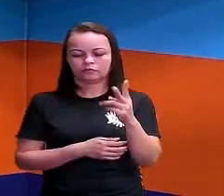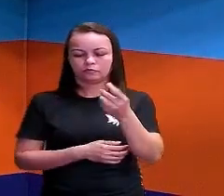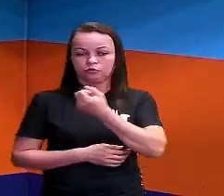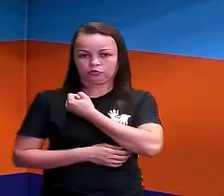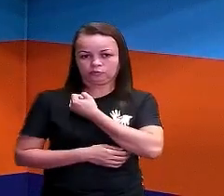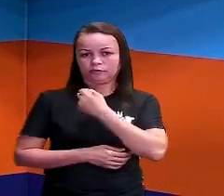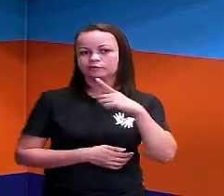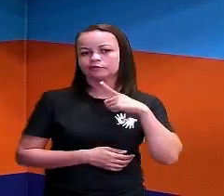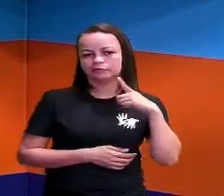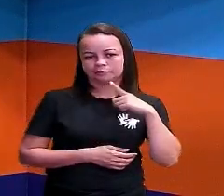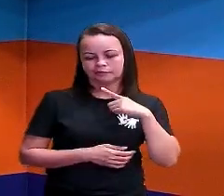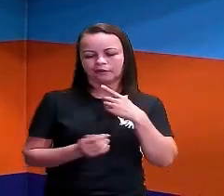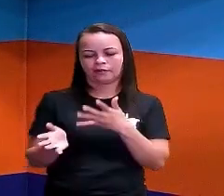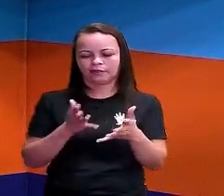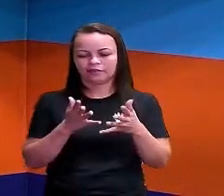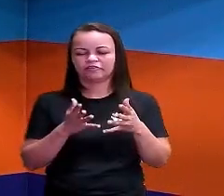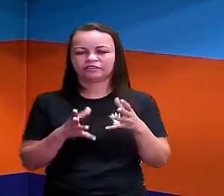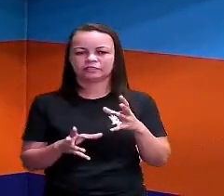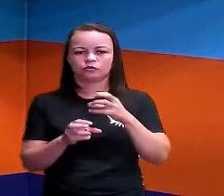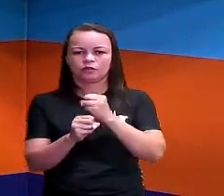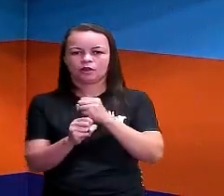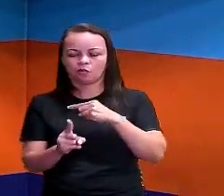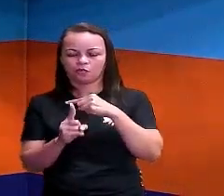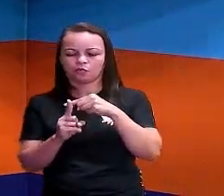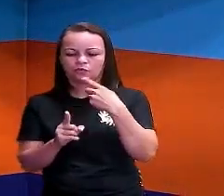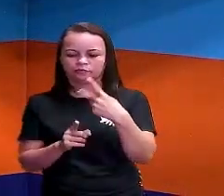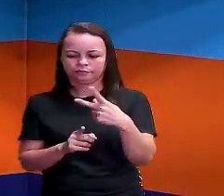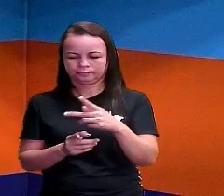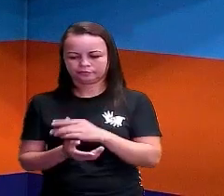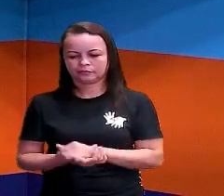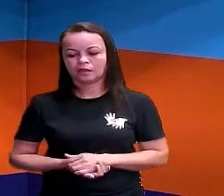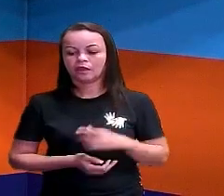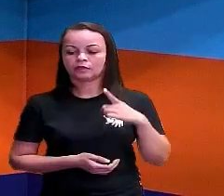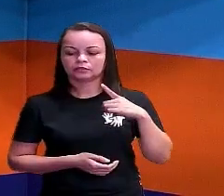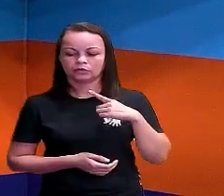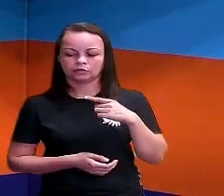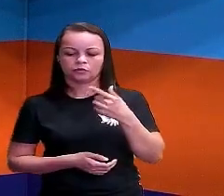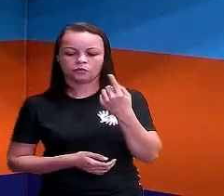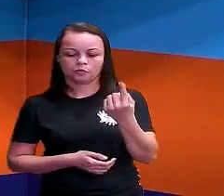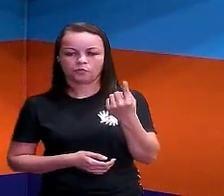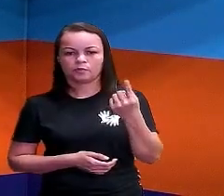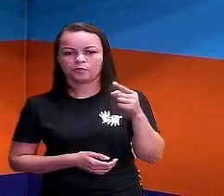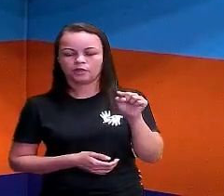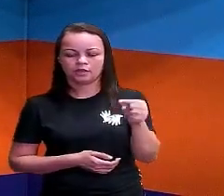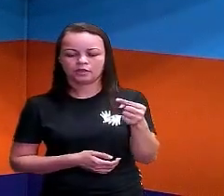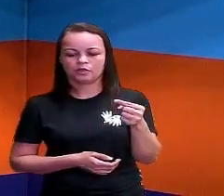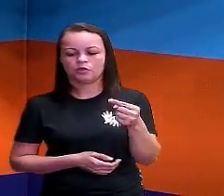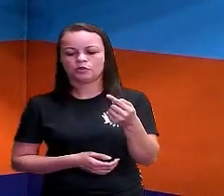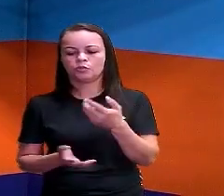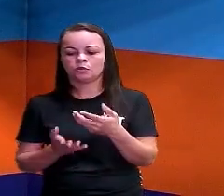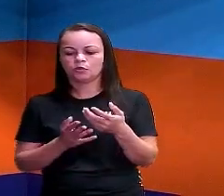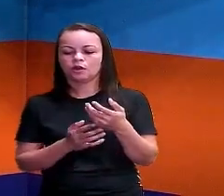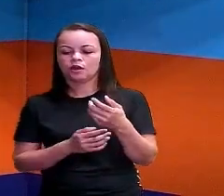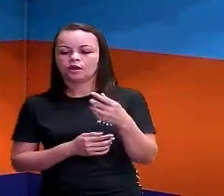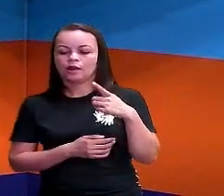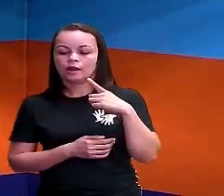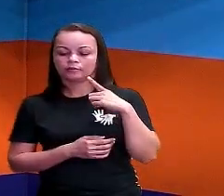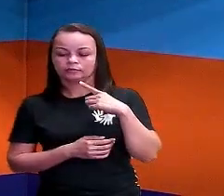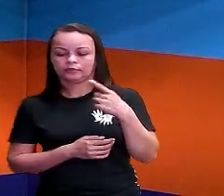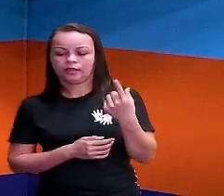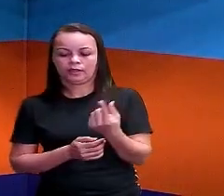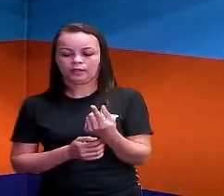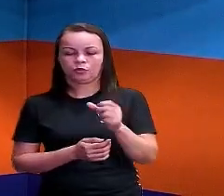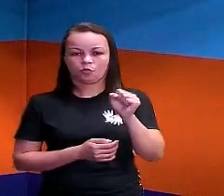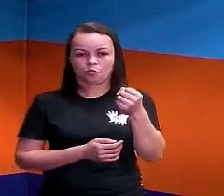e fazer os cálculos entre a decomposição desse número. Aqui eu tenho 1.000, aqui eu tenho 1.000, aqui eu tenho 800, aqui eu tenho 900, aqui eu tenho